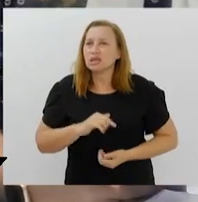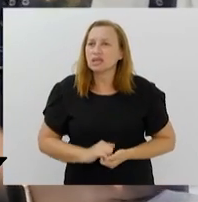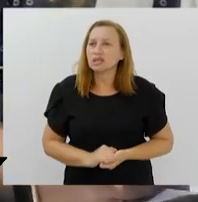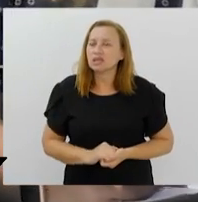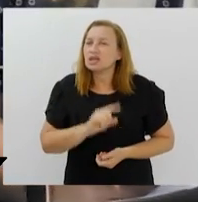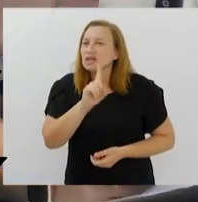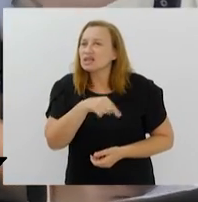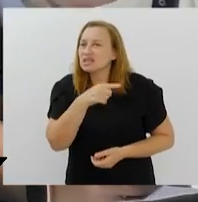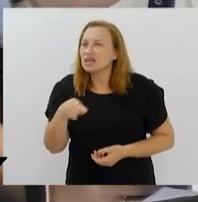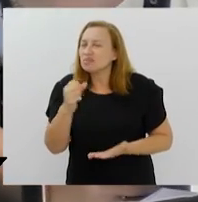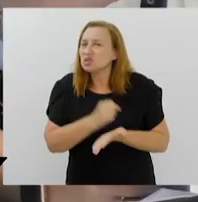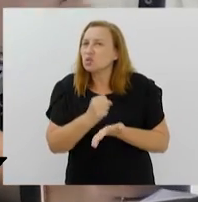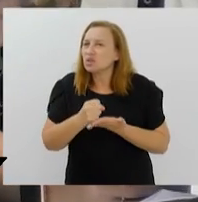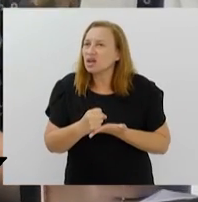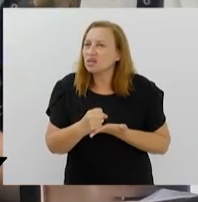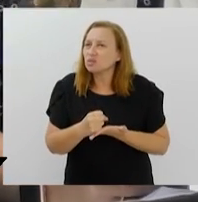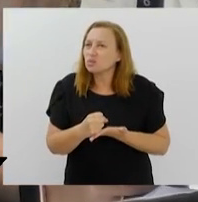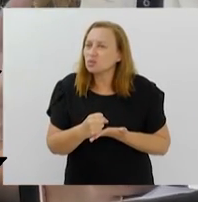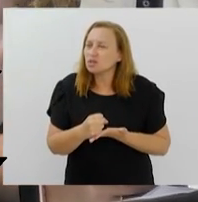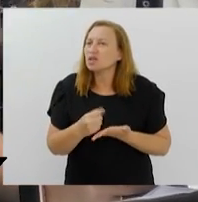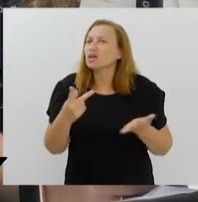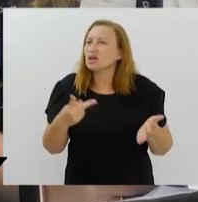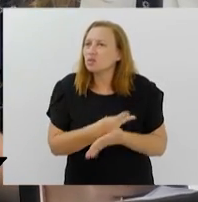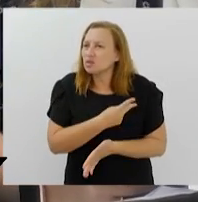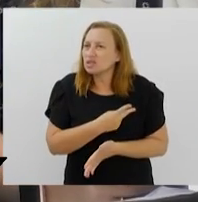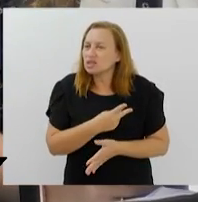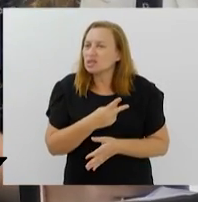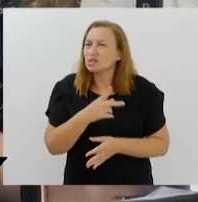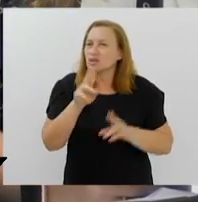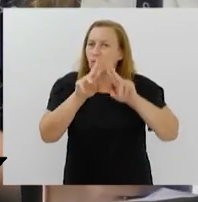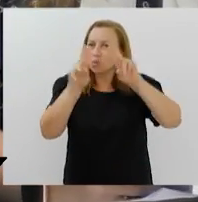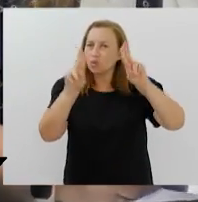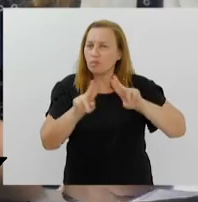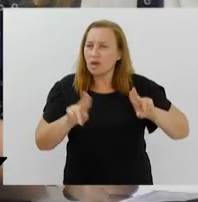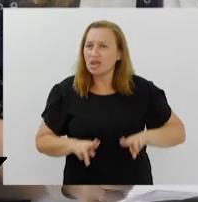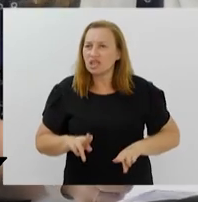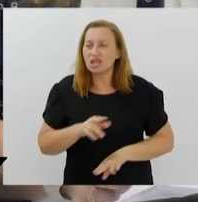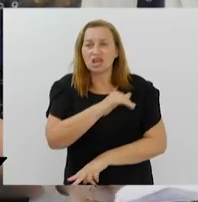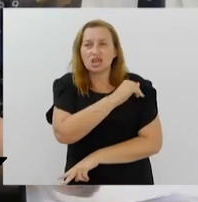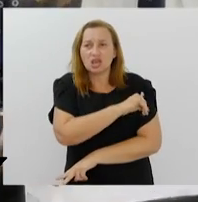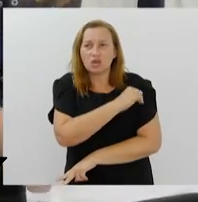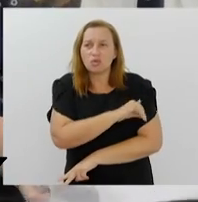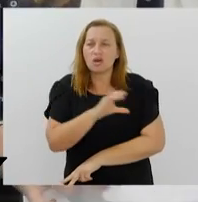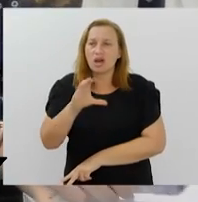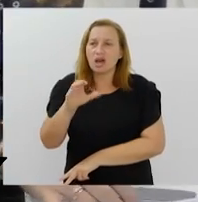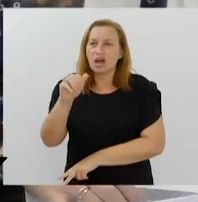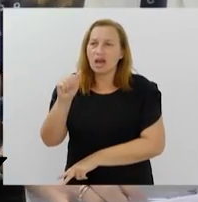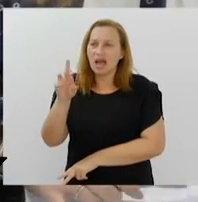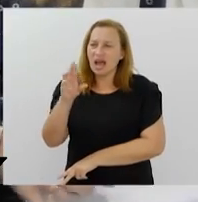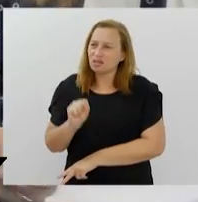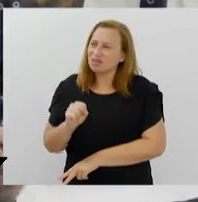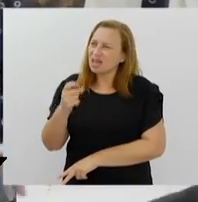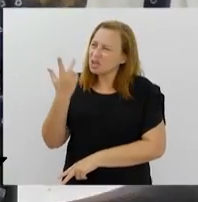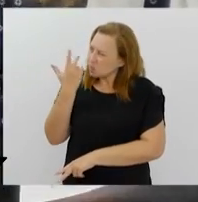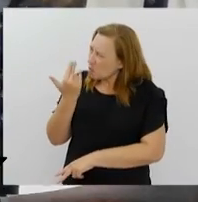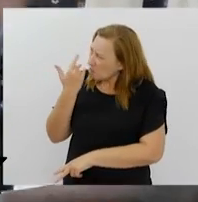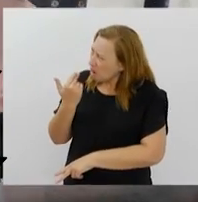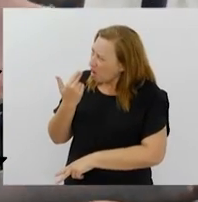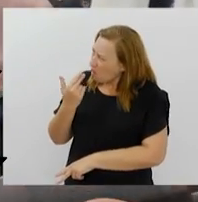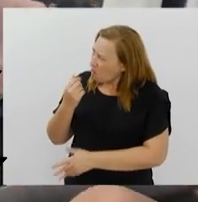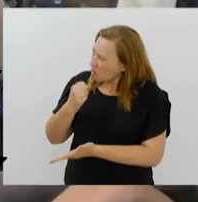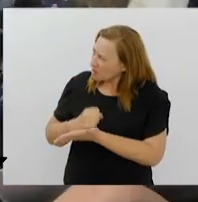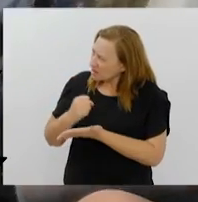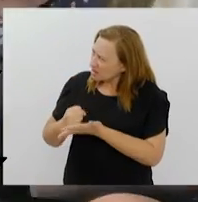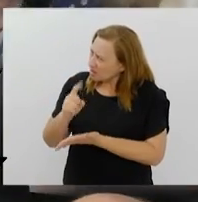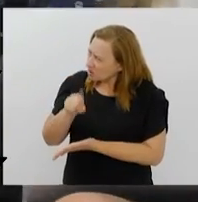os cancelamentos de contratos que que aconteceram na Unimed Rio e Carlos é comum o cancelamento dos